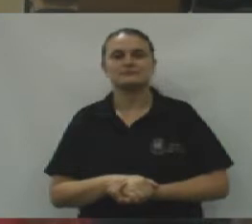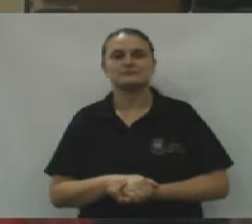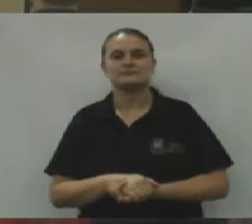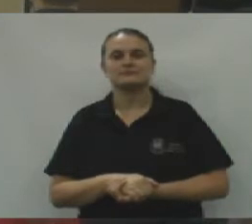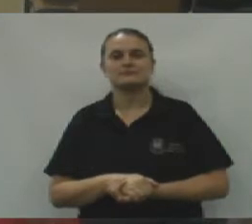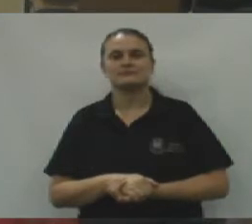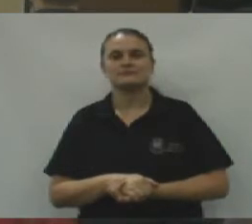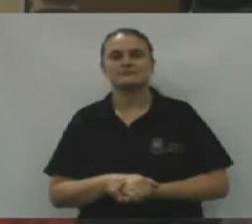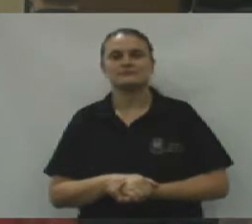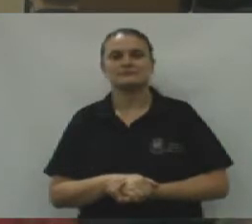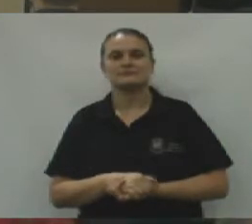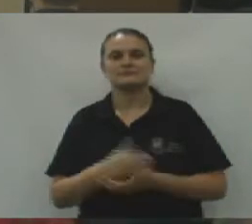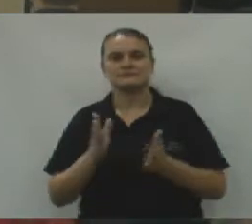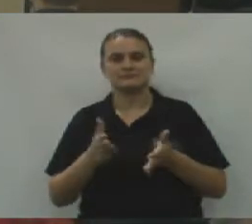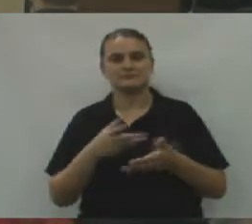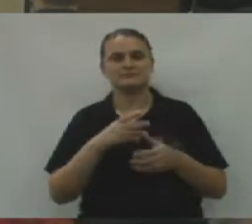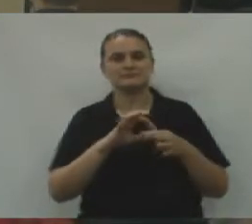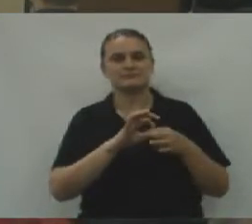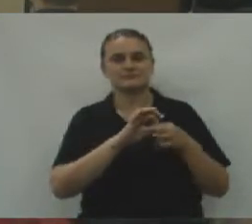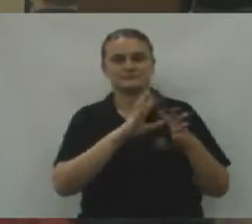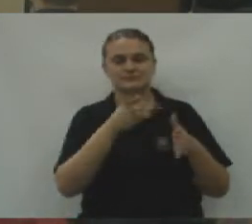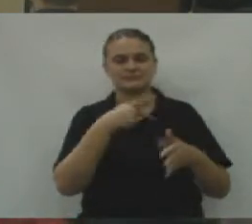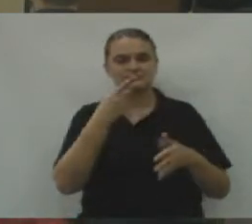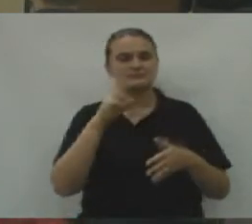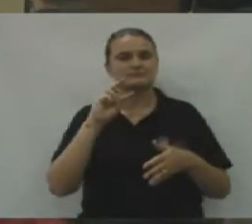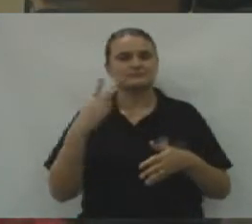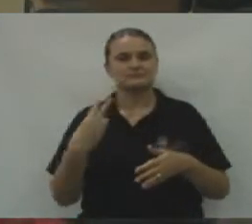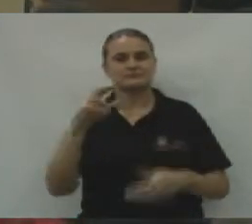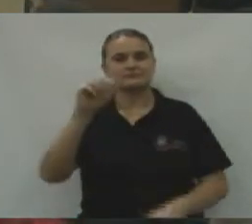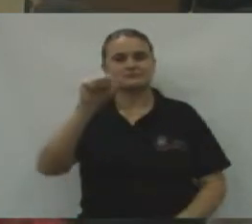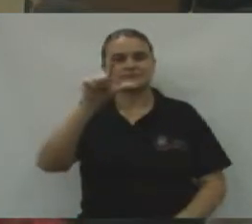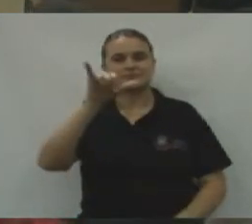Passo a palavra livre para o vereador Almires Bugay Filho.